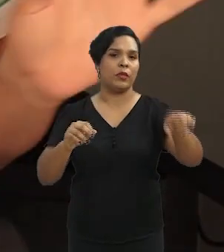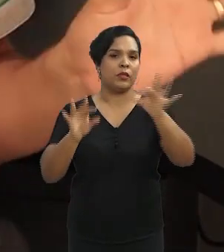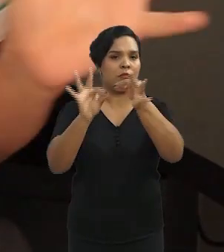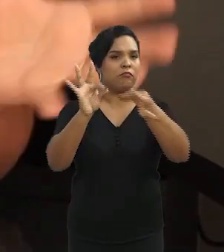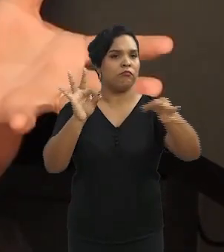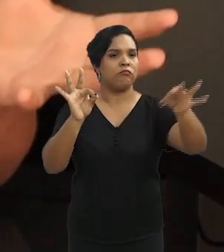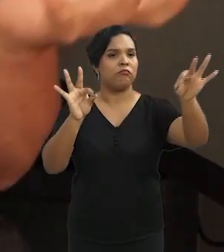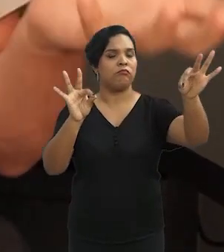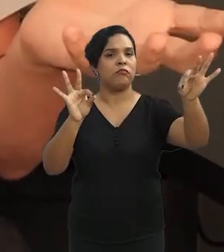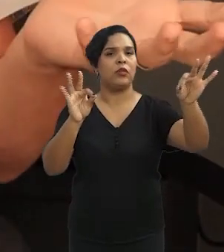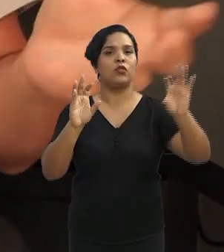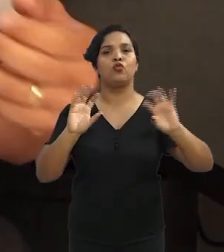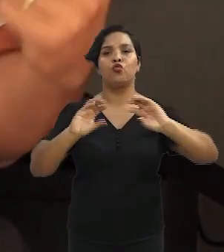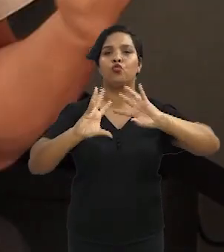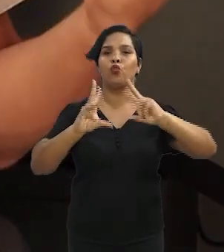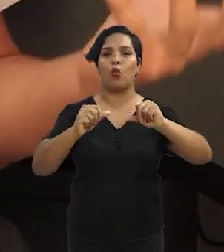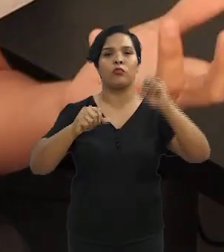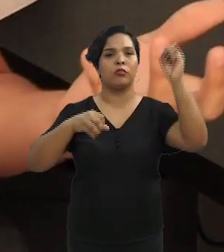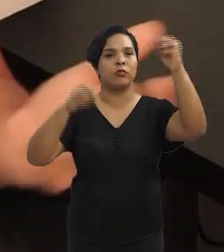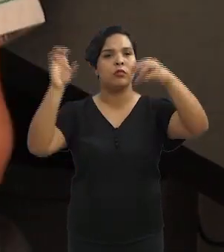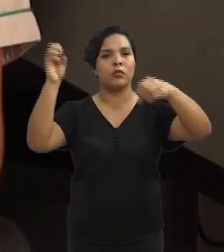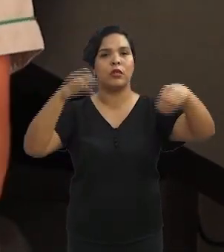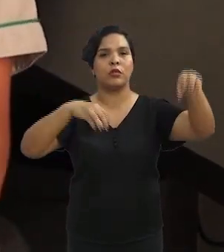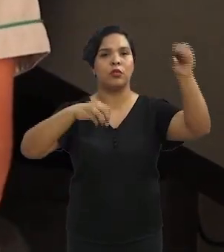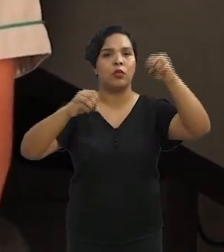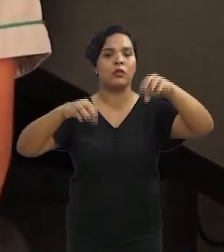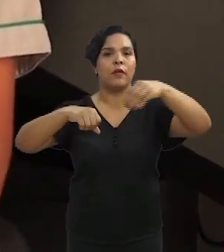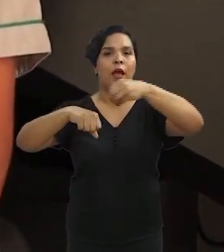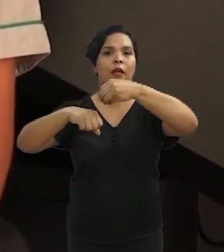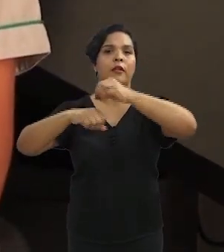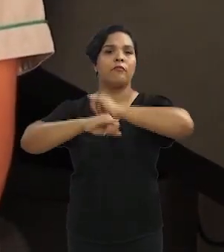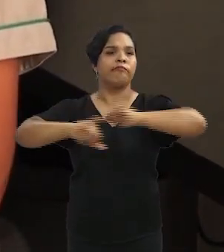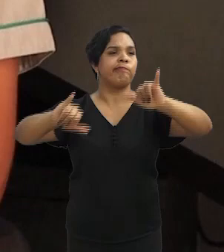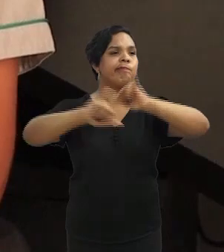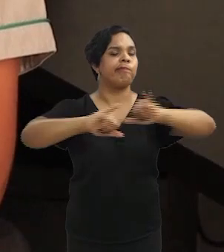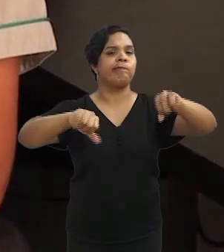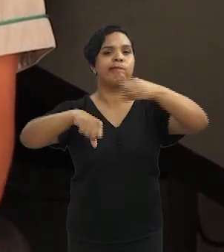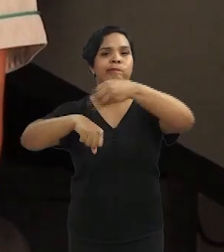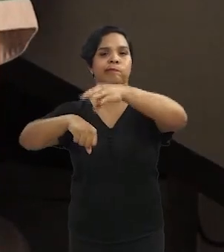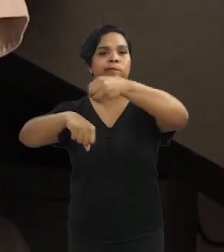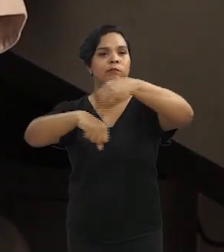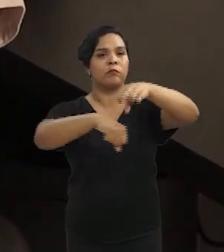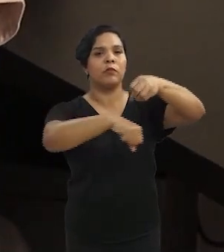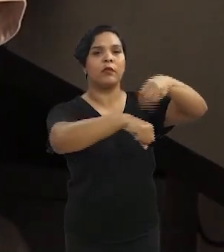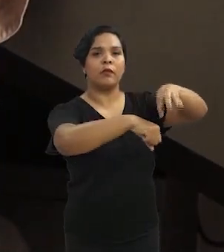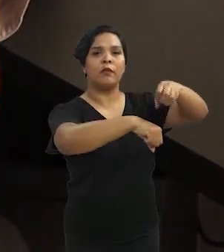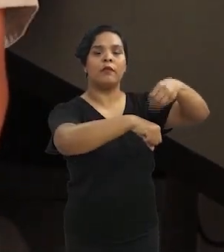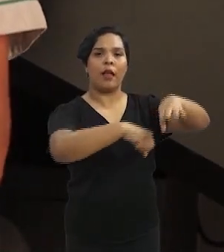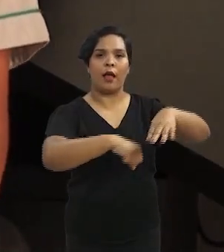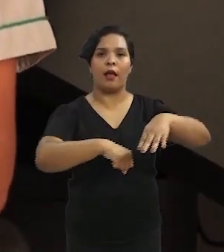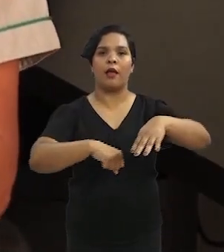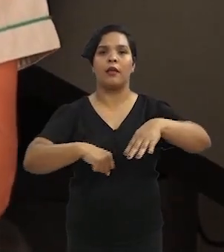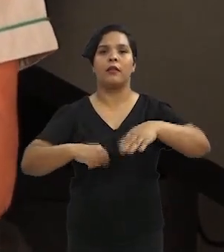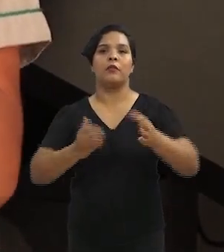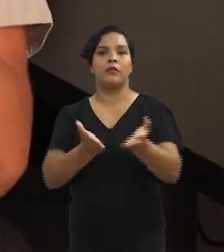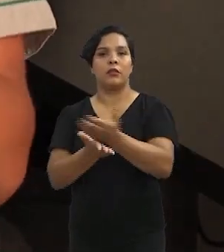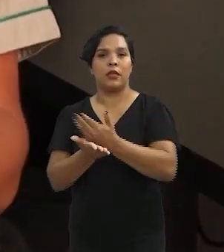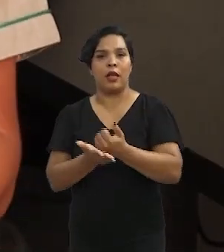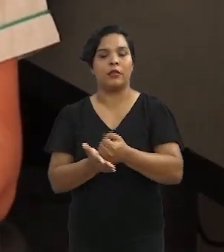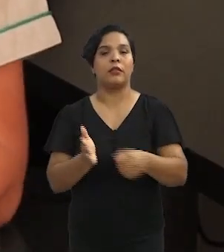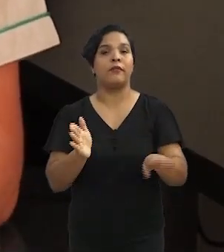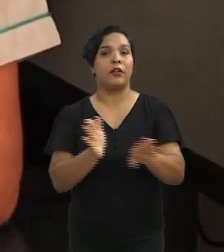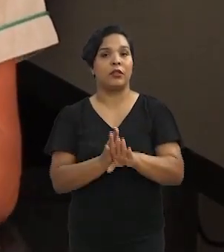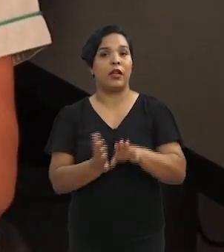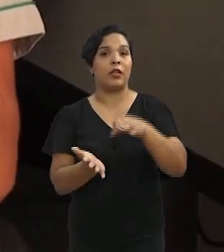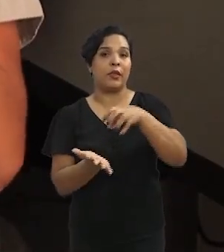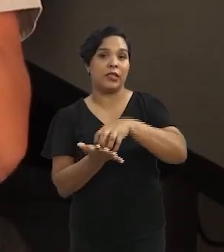aonde todos esses sensores, todos esses dispositivos vão enviar esses dados e esses dados vão chegar até